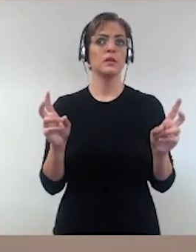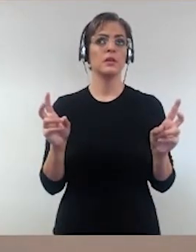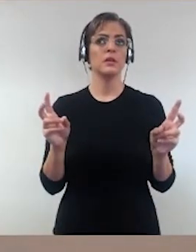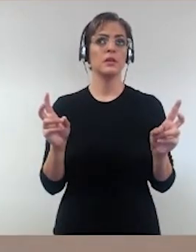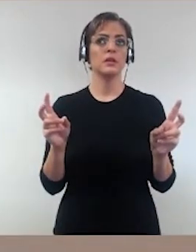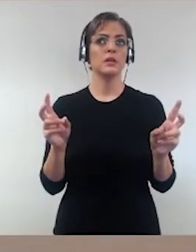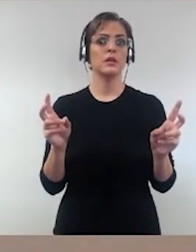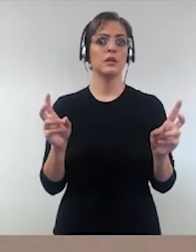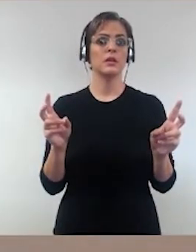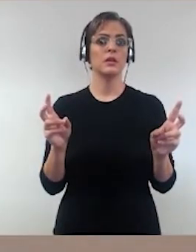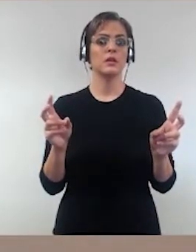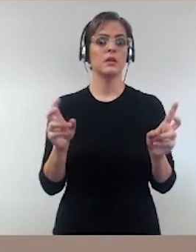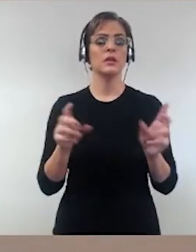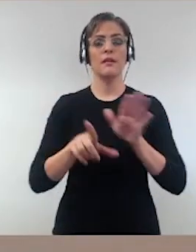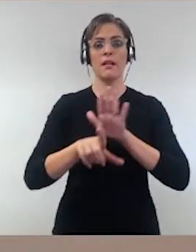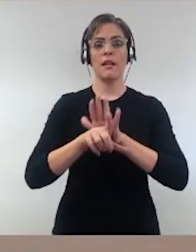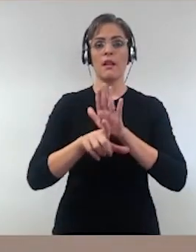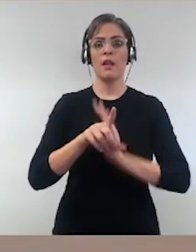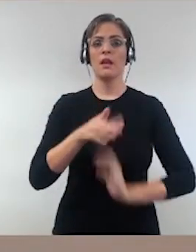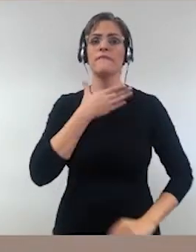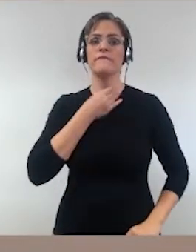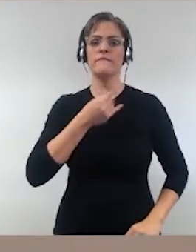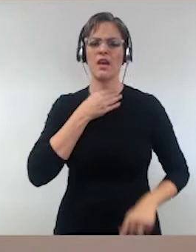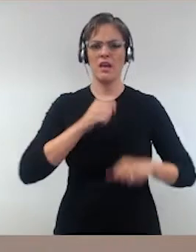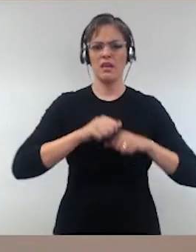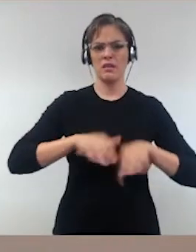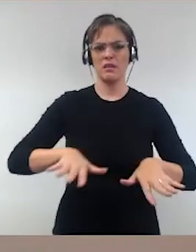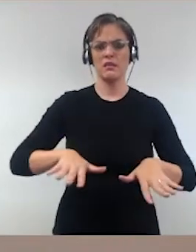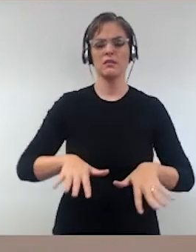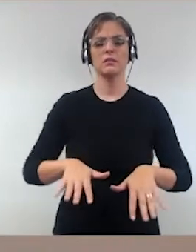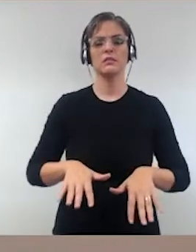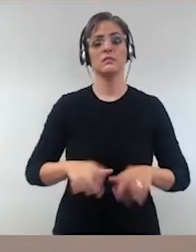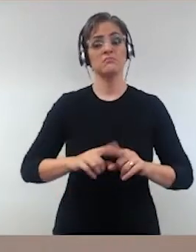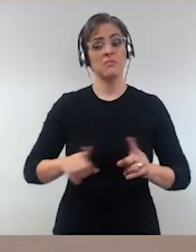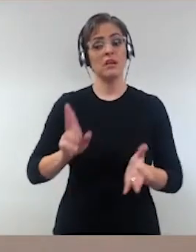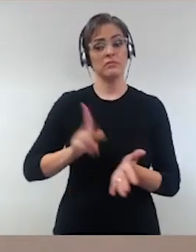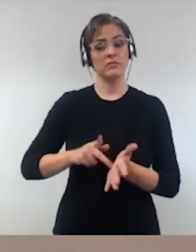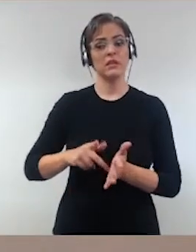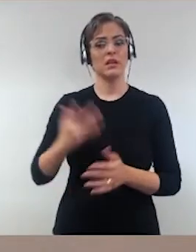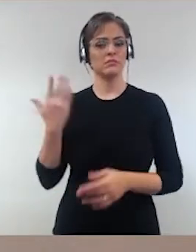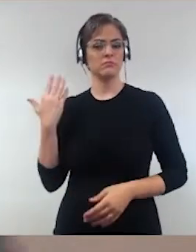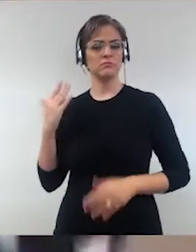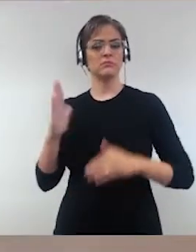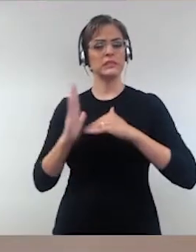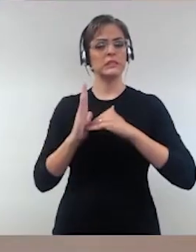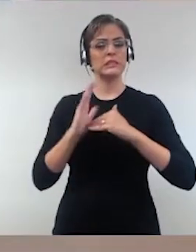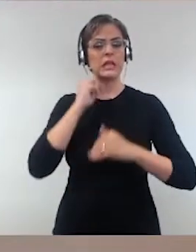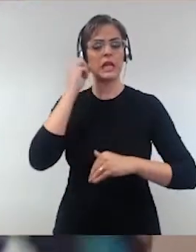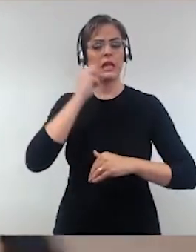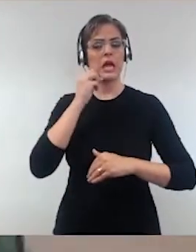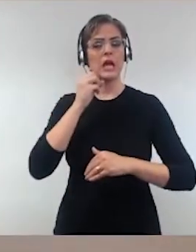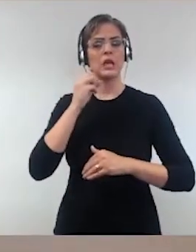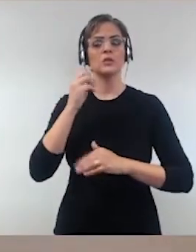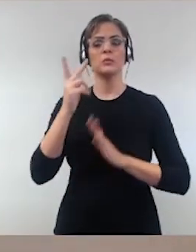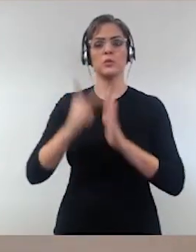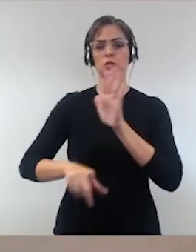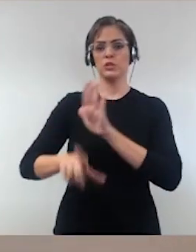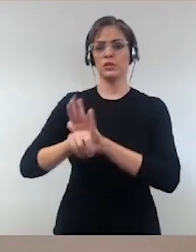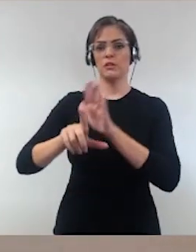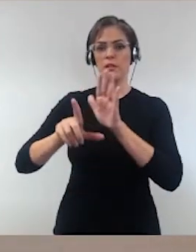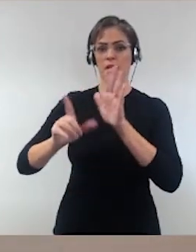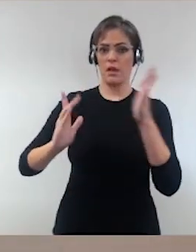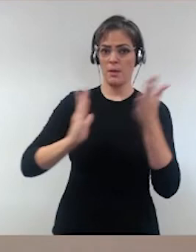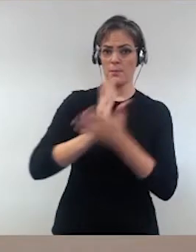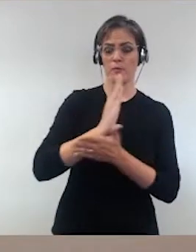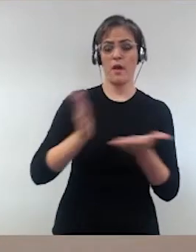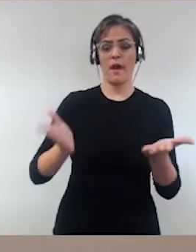a famosa lei das fake news, mas, na verdade, esse projeto de lei que acaba de ser aprovado no Senado e que agora está em análise da